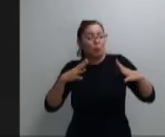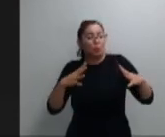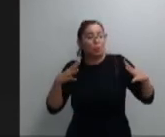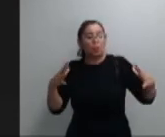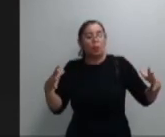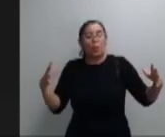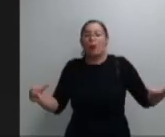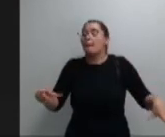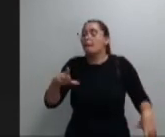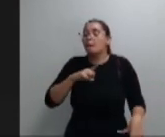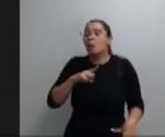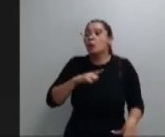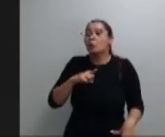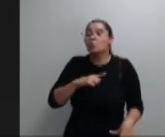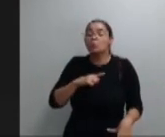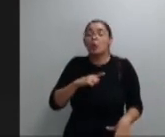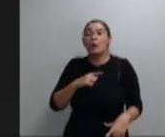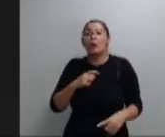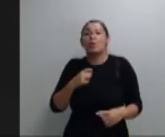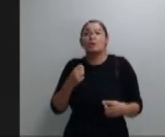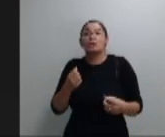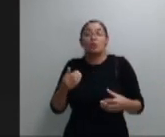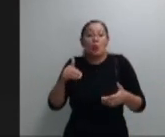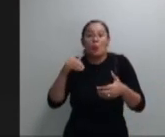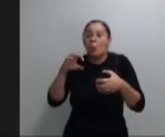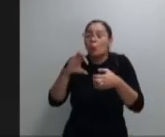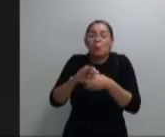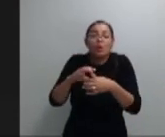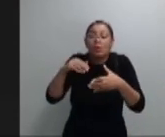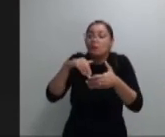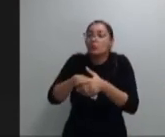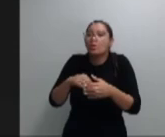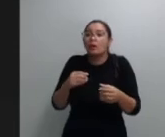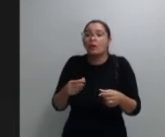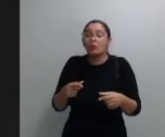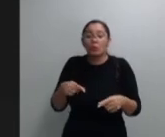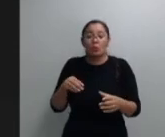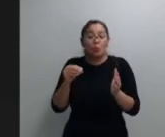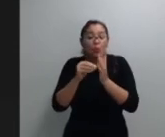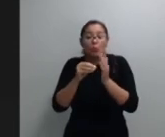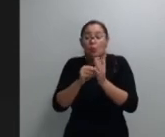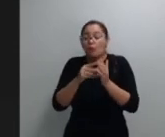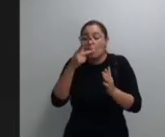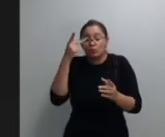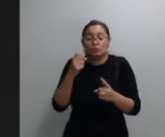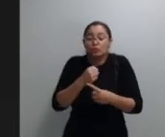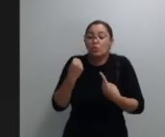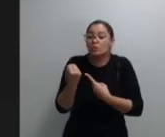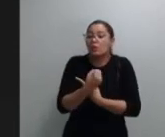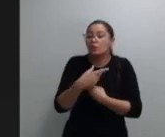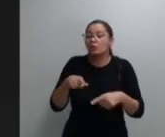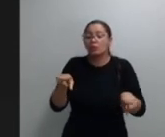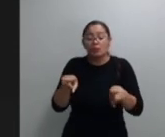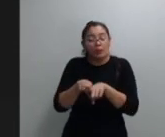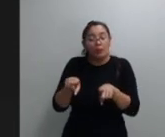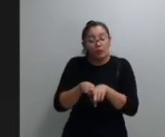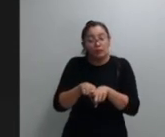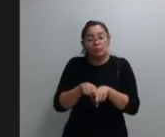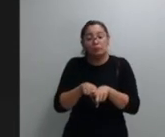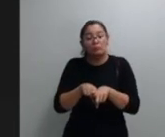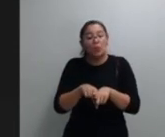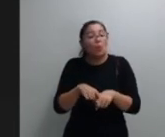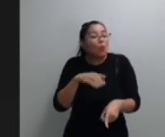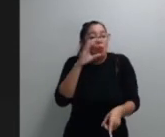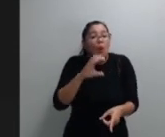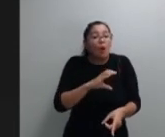porque não tem socialistas do mundo o socialismo não se expande por falta de socialistas do mesmo modo do cristianismo não se expande